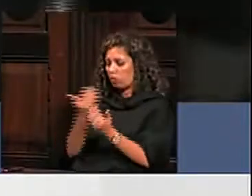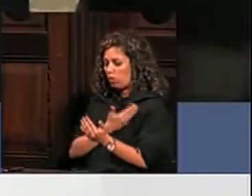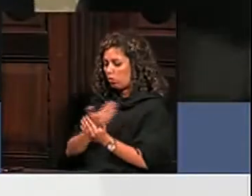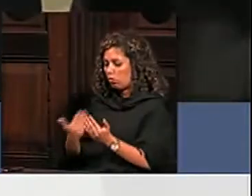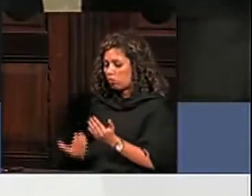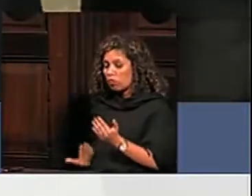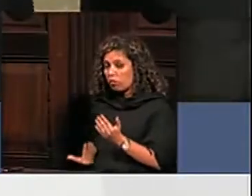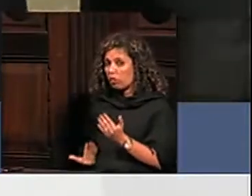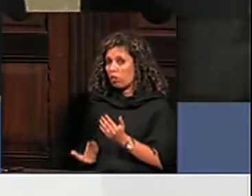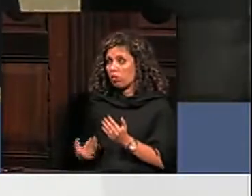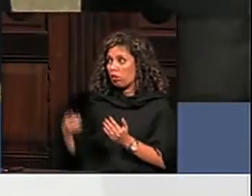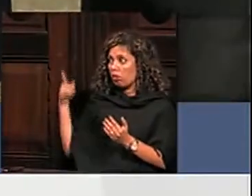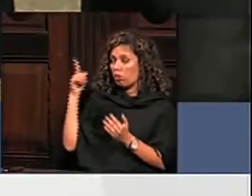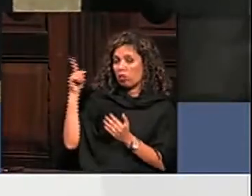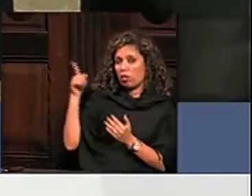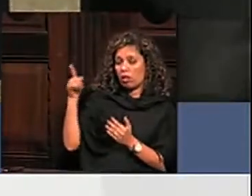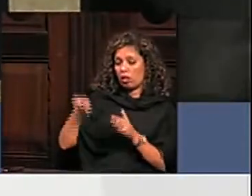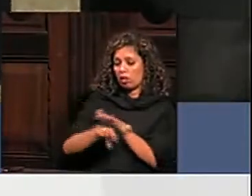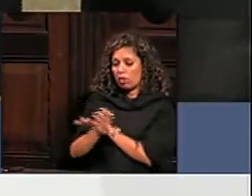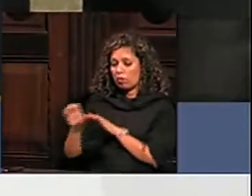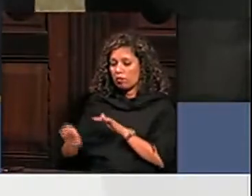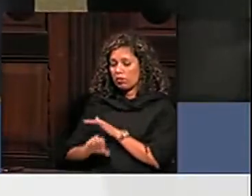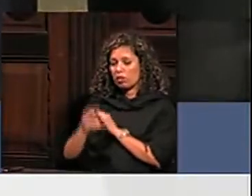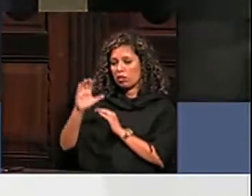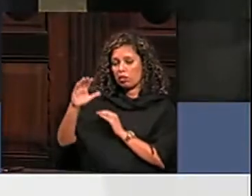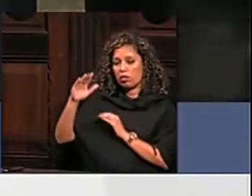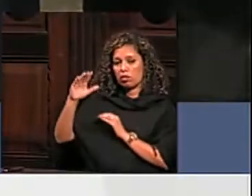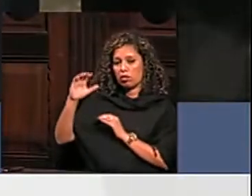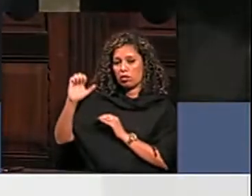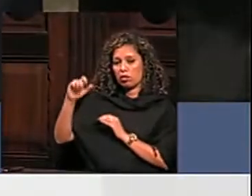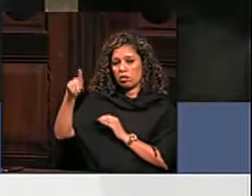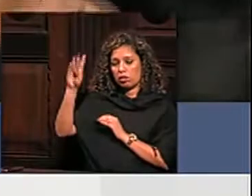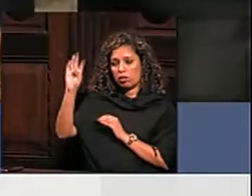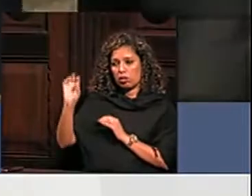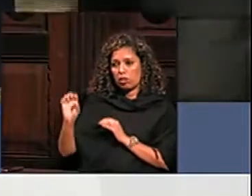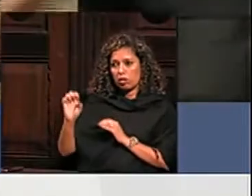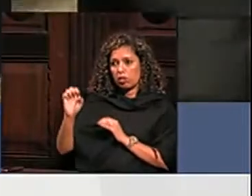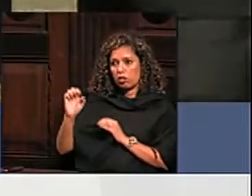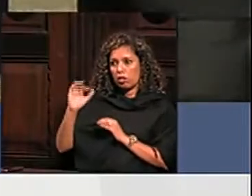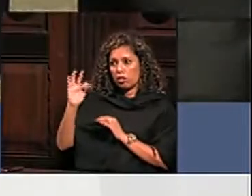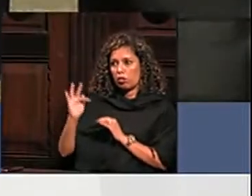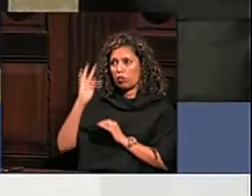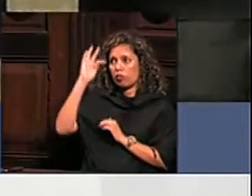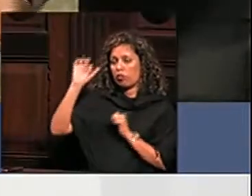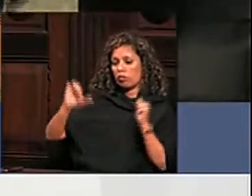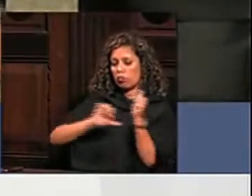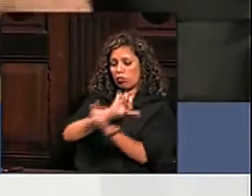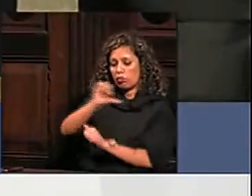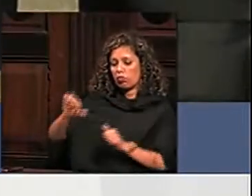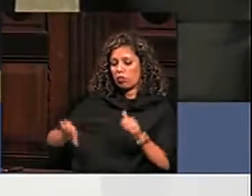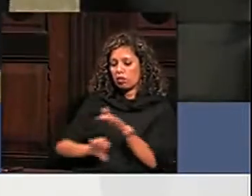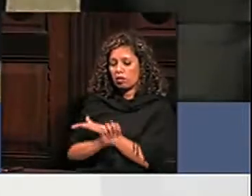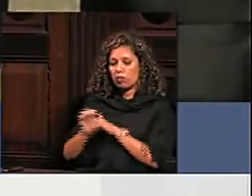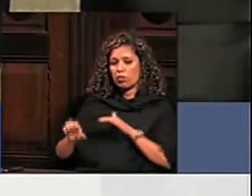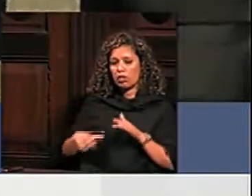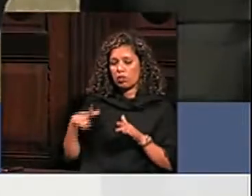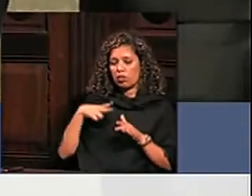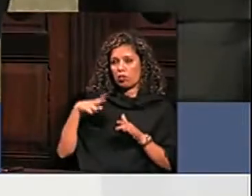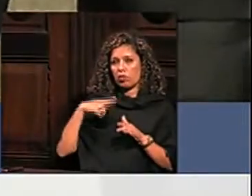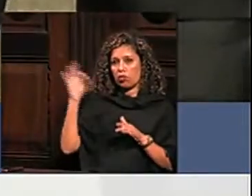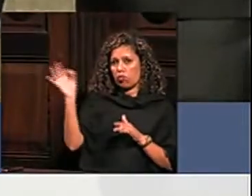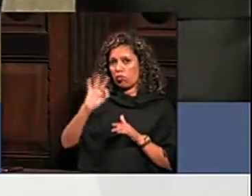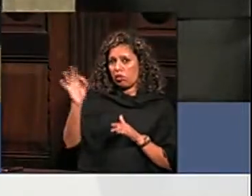do barco da privatização, porque com esse dispositivo a SEDAI passa a